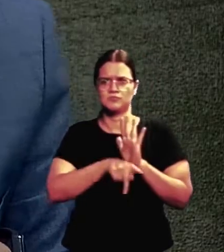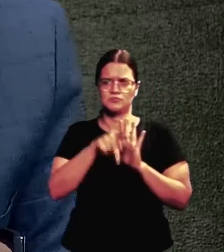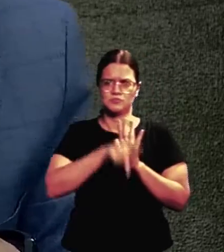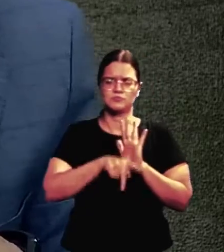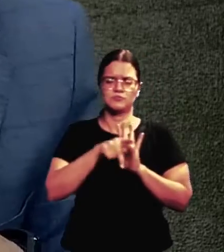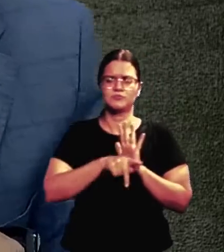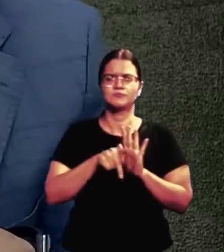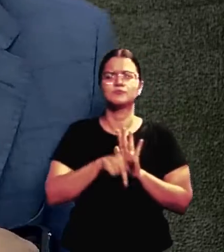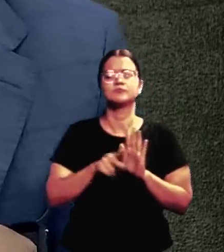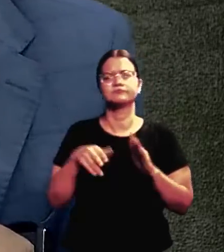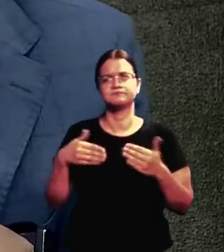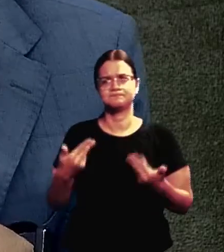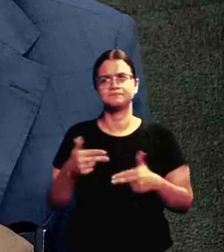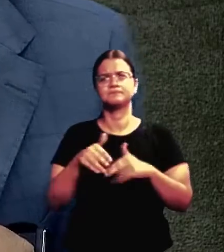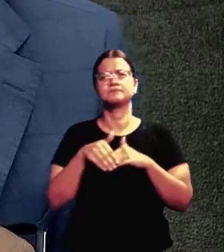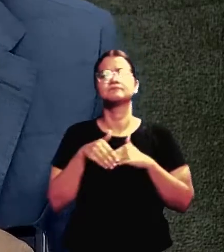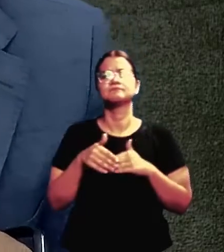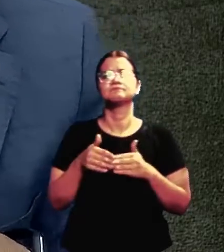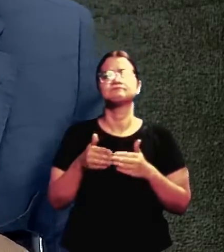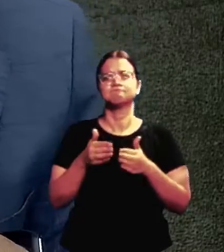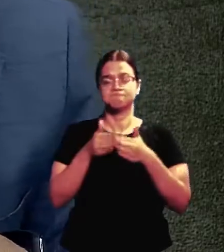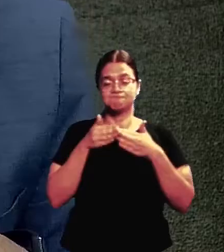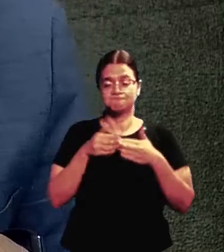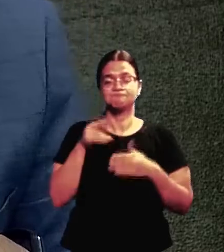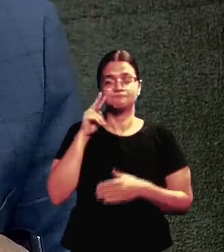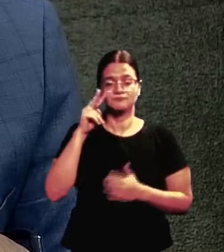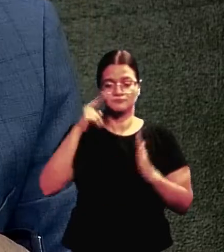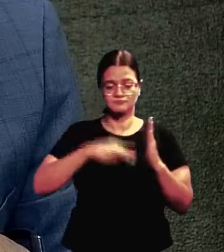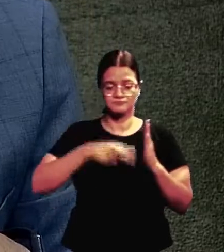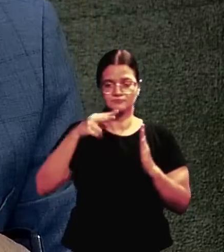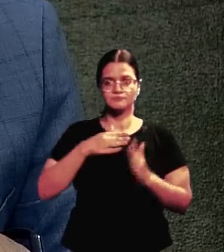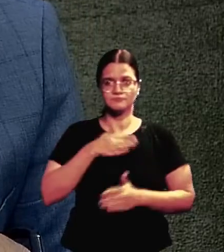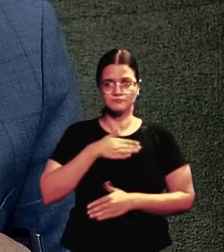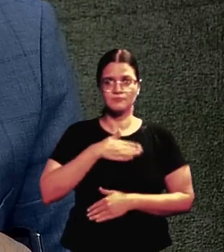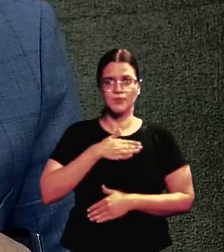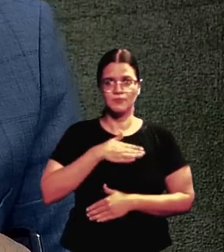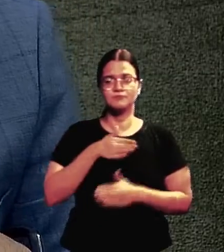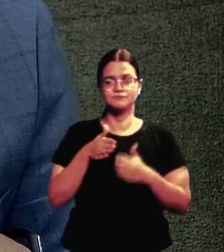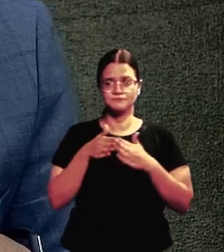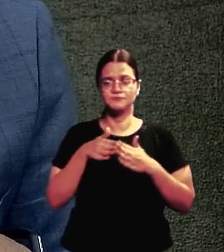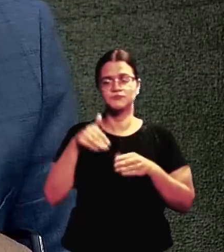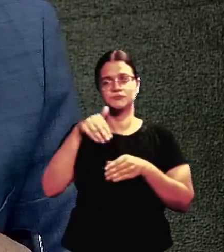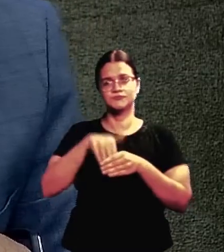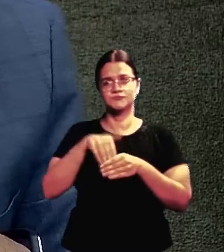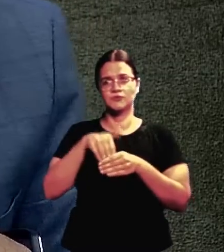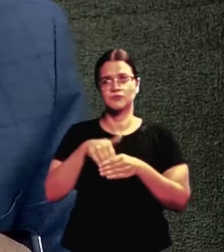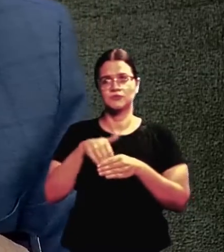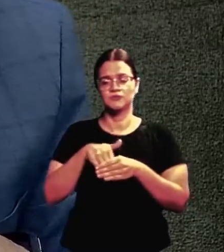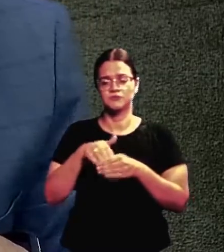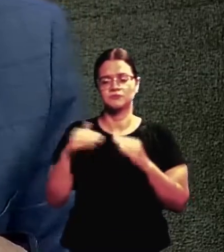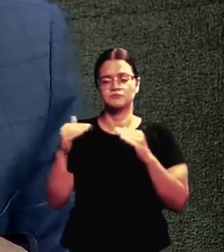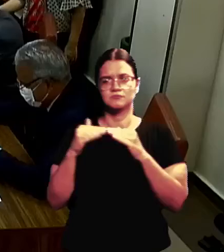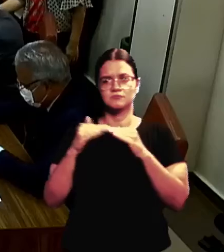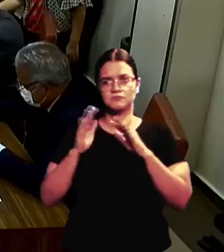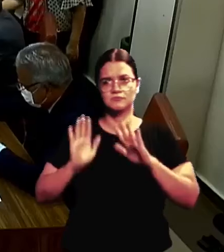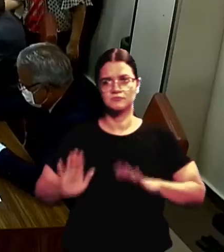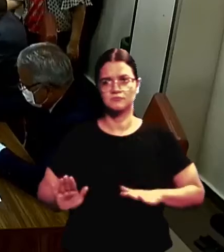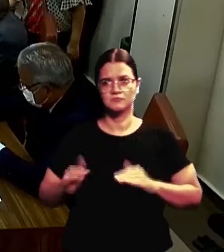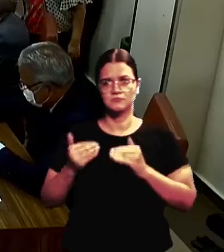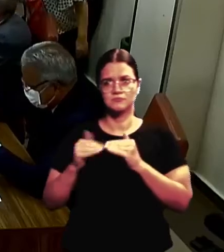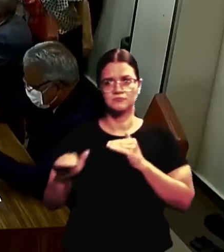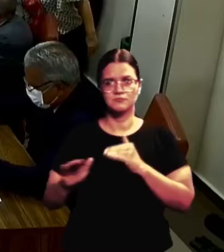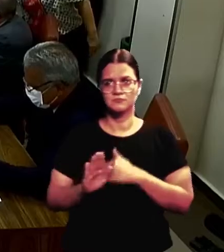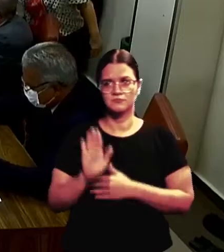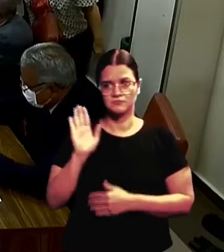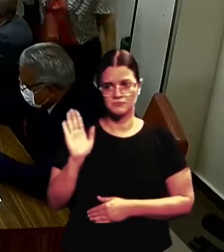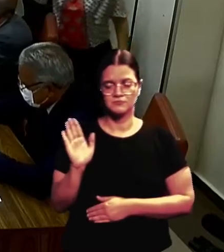projeto aqui nesse sentido. Portanto, pedido de vistas de minha autoria, coloco em votação o pedido de vistas, favoráveis permaneçam